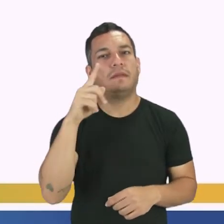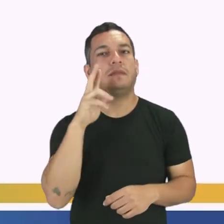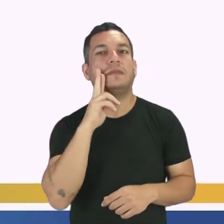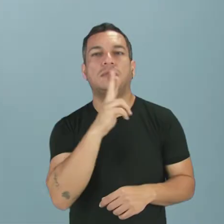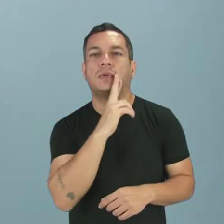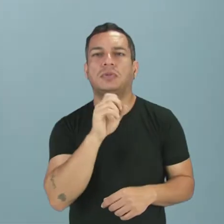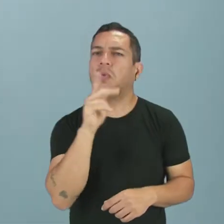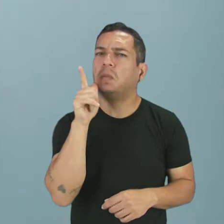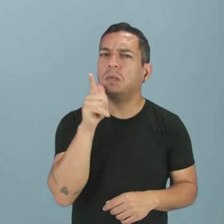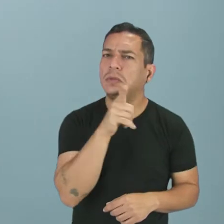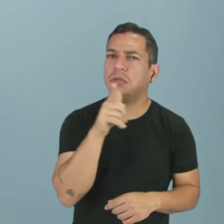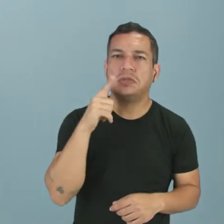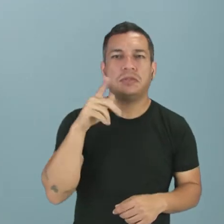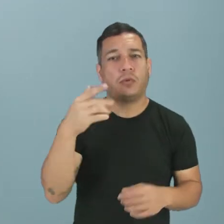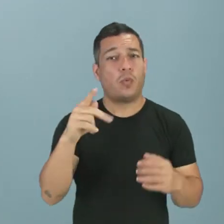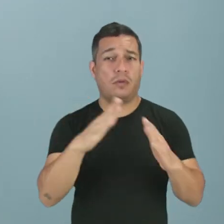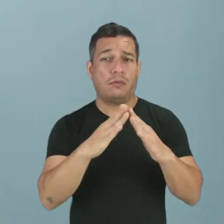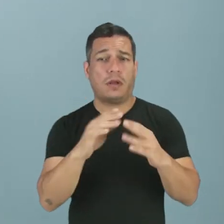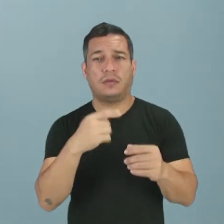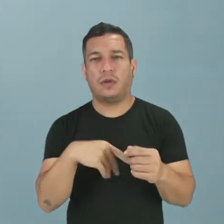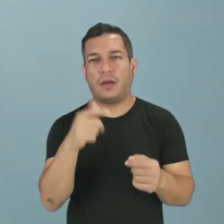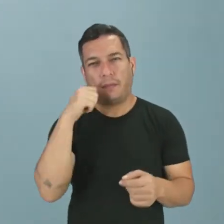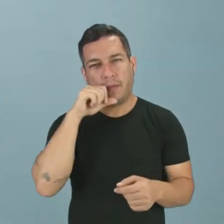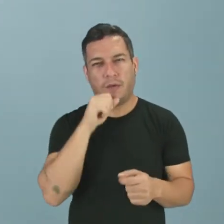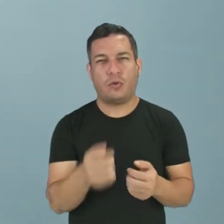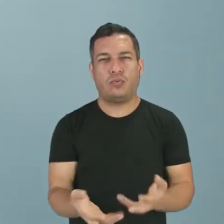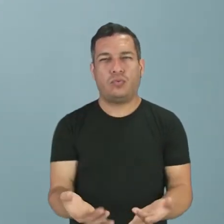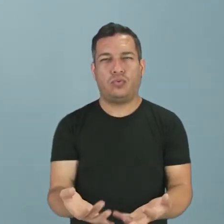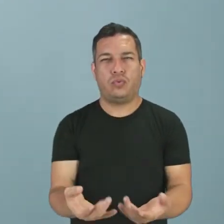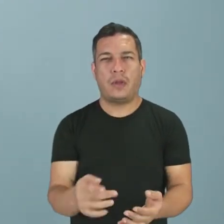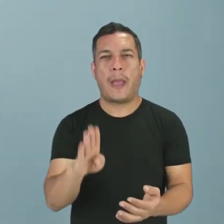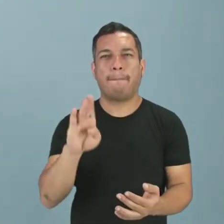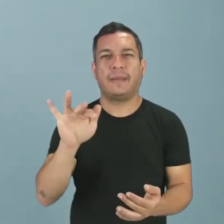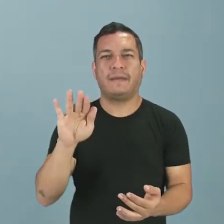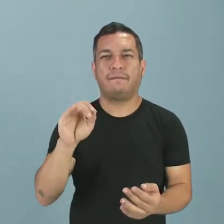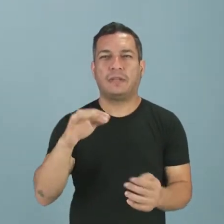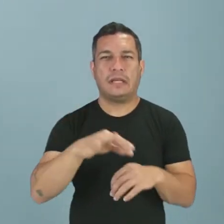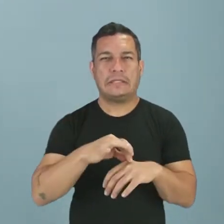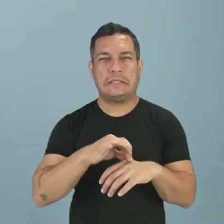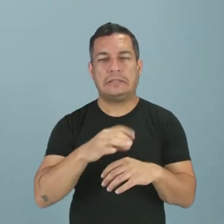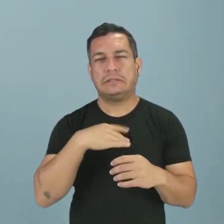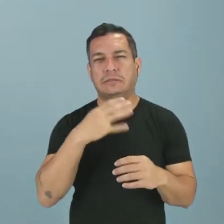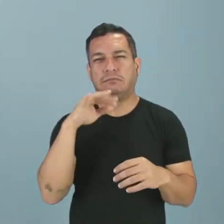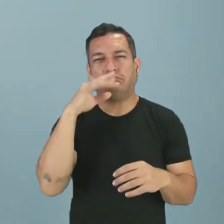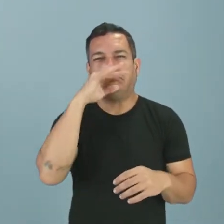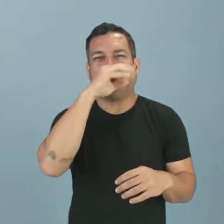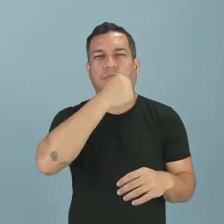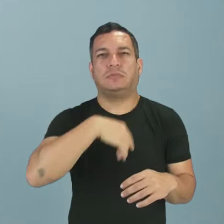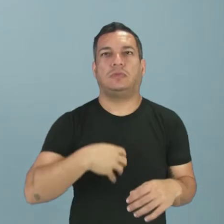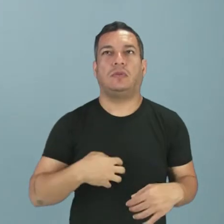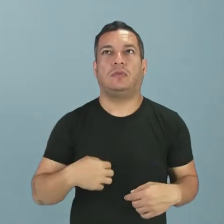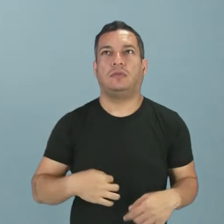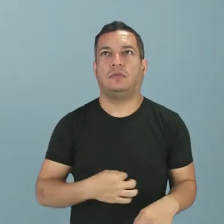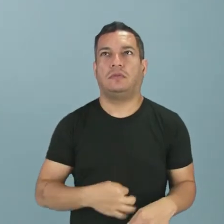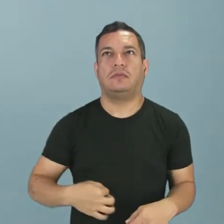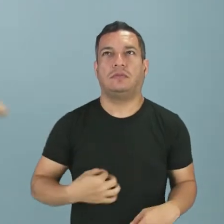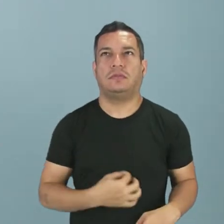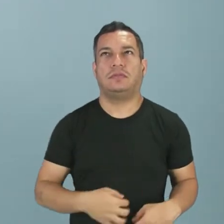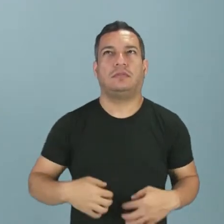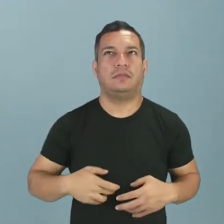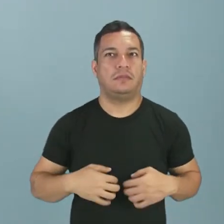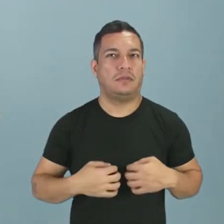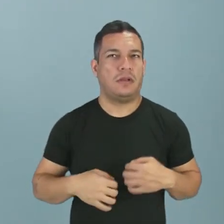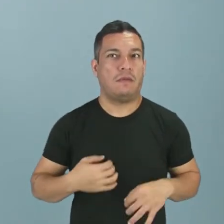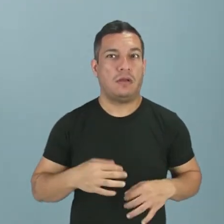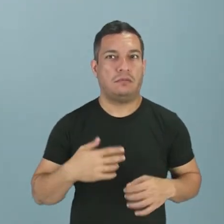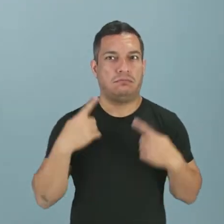na sua casa e a sua mãe está fritando aquele bife, né? Sai aquele cheirinho delicioso. Aí o seu estômago vai, né? Ele grita